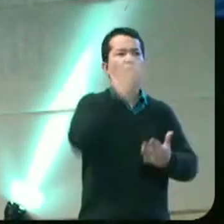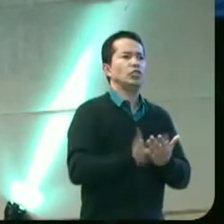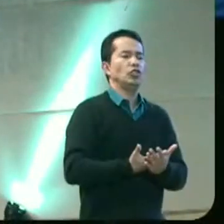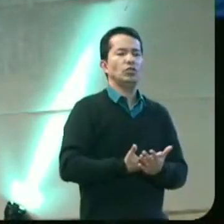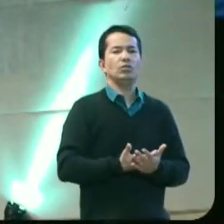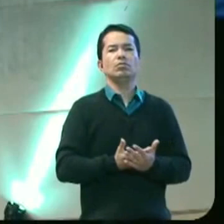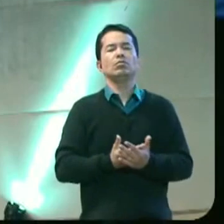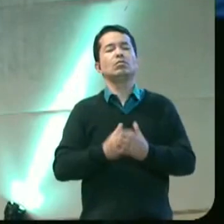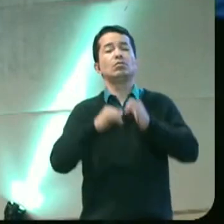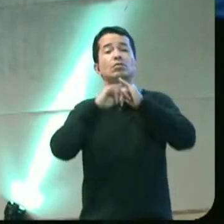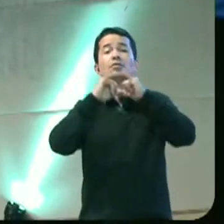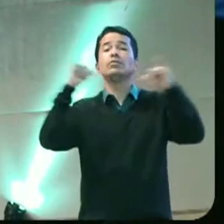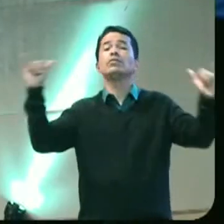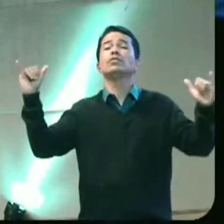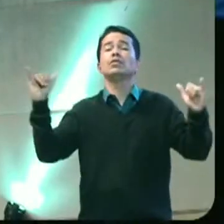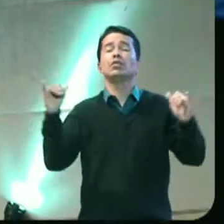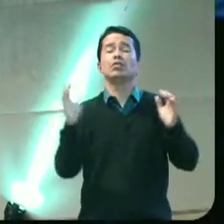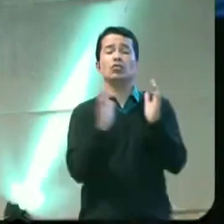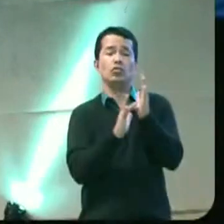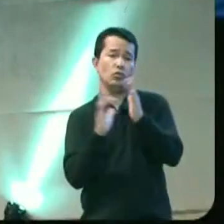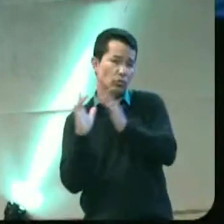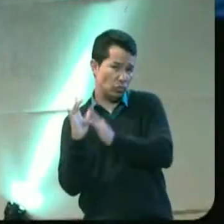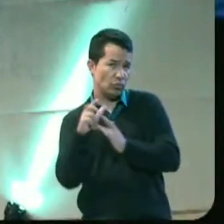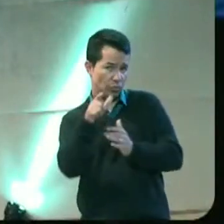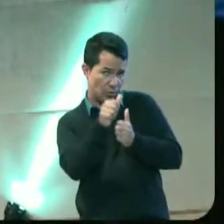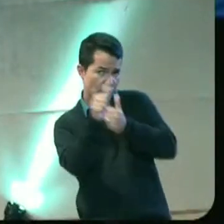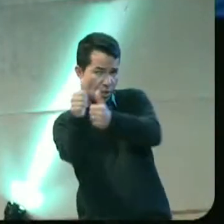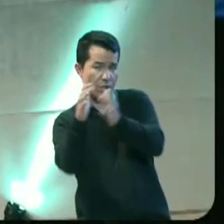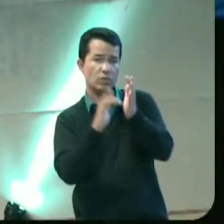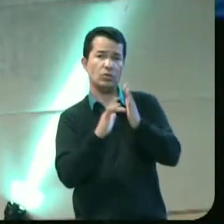que segue a Jesus, você que ama ao Senhor,